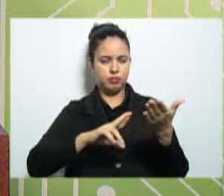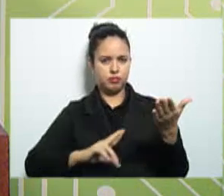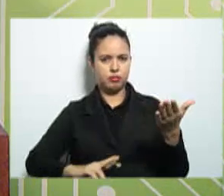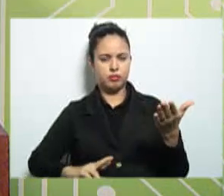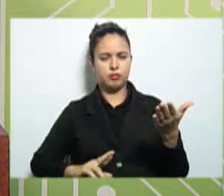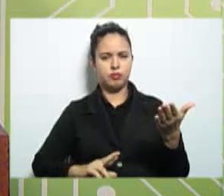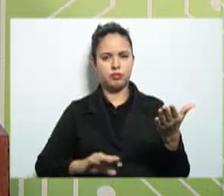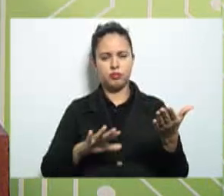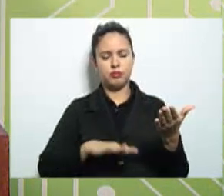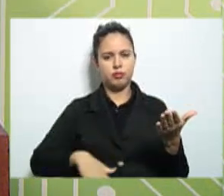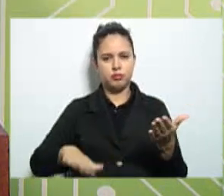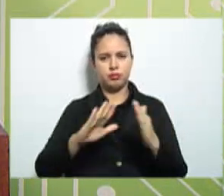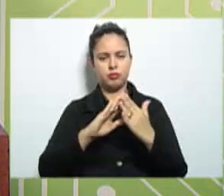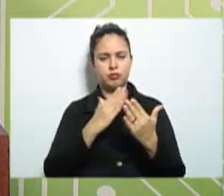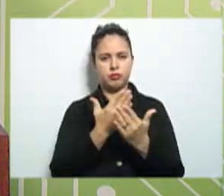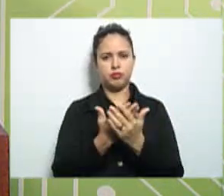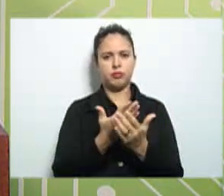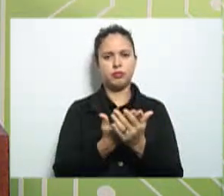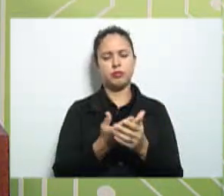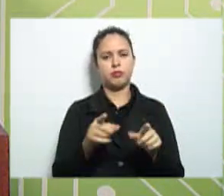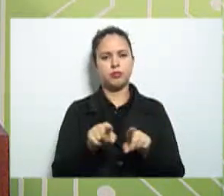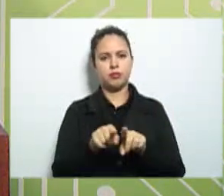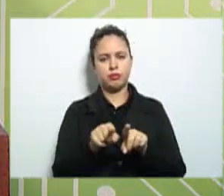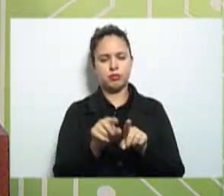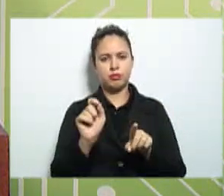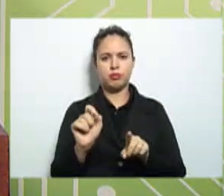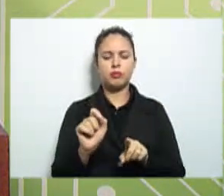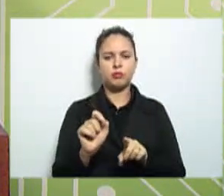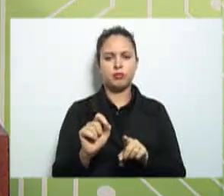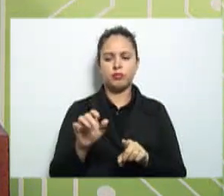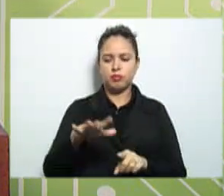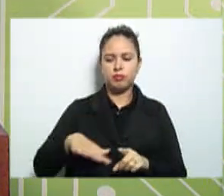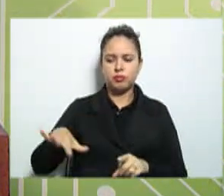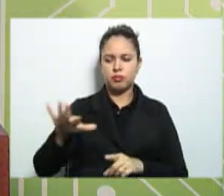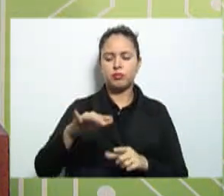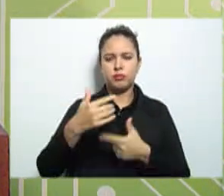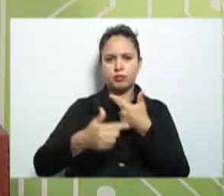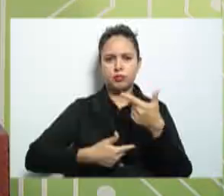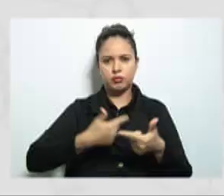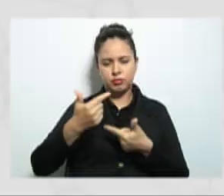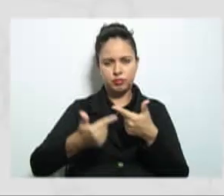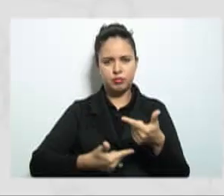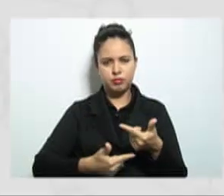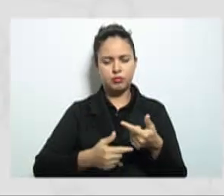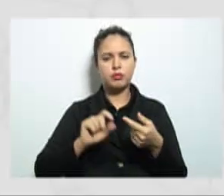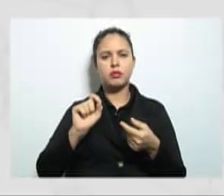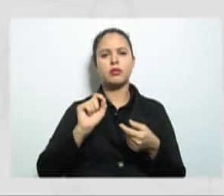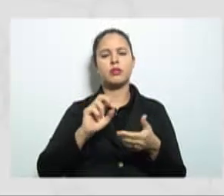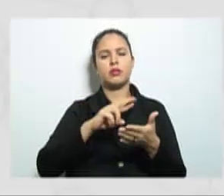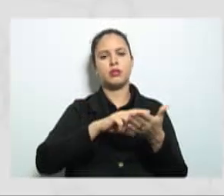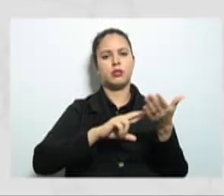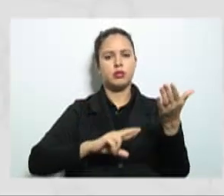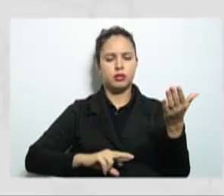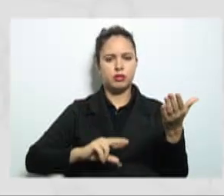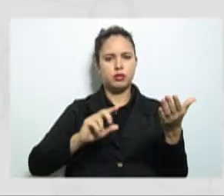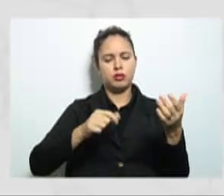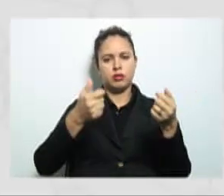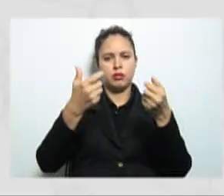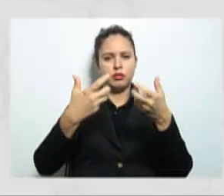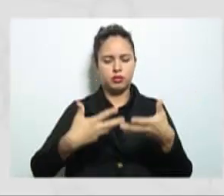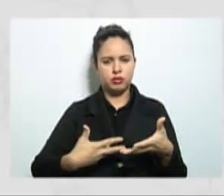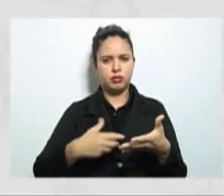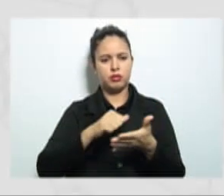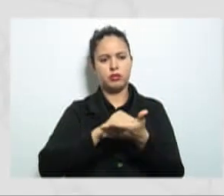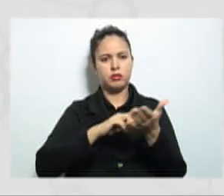produzido no ambiente escolar quanto no ambiente de trabalho. O que é o relatório? É um relato de uma atividade